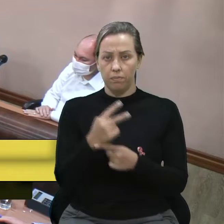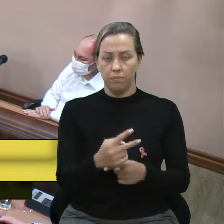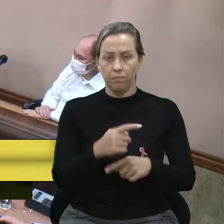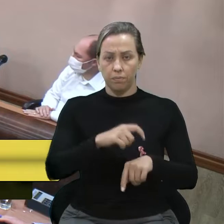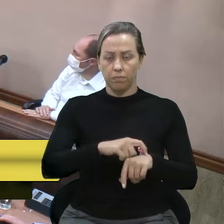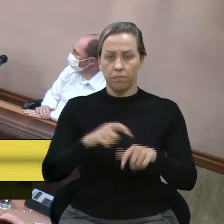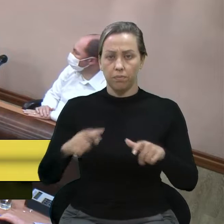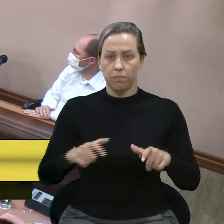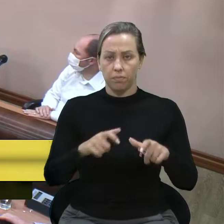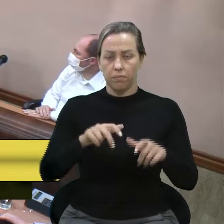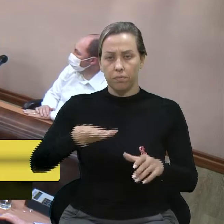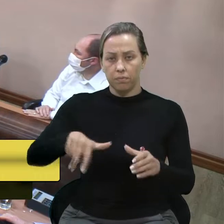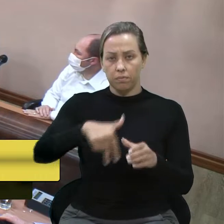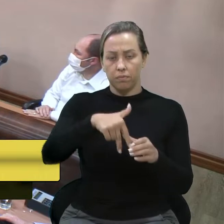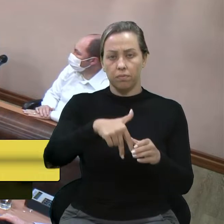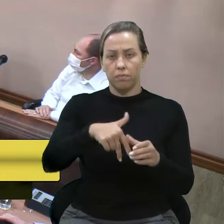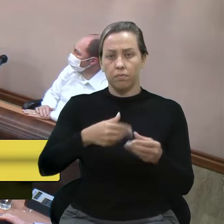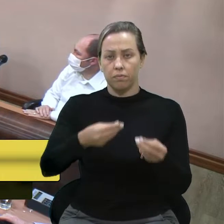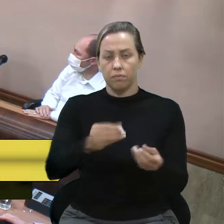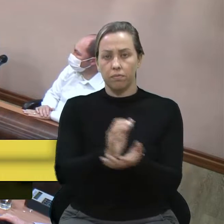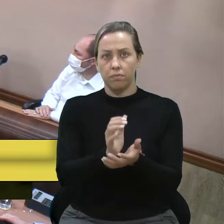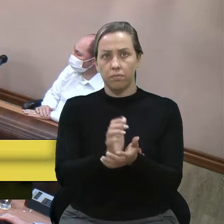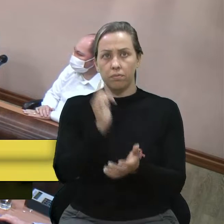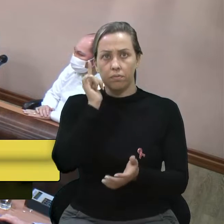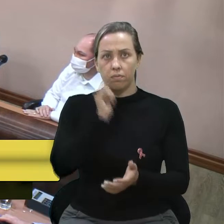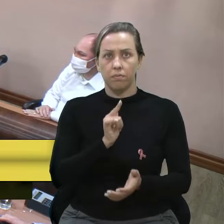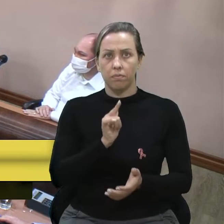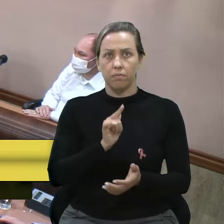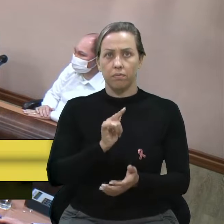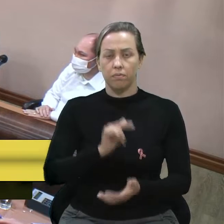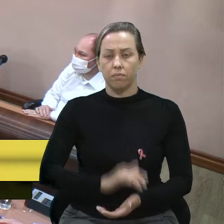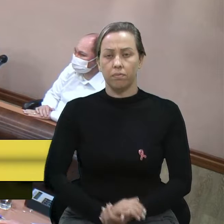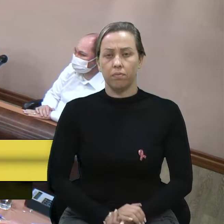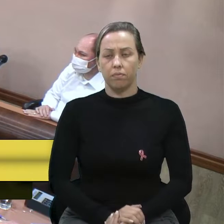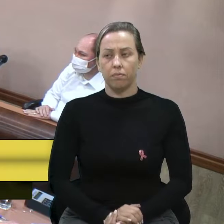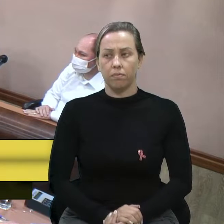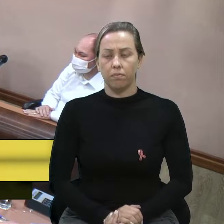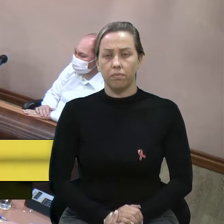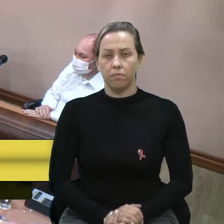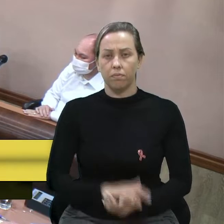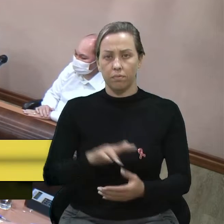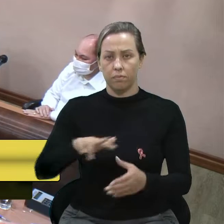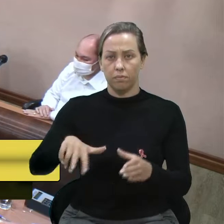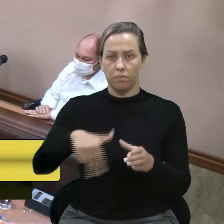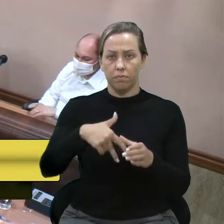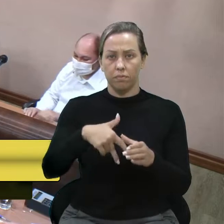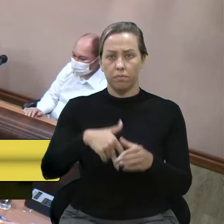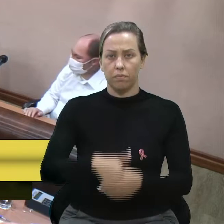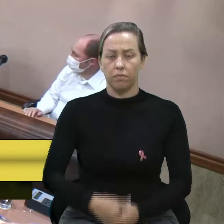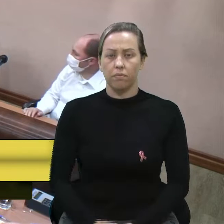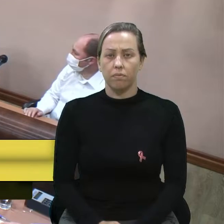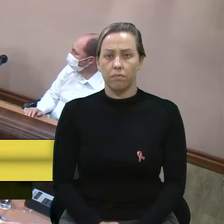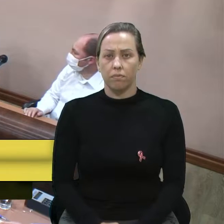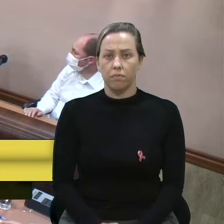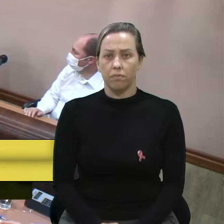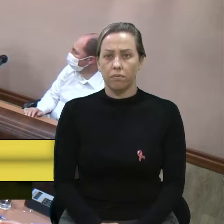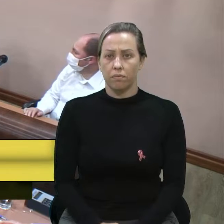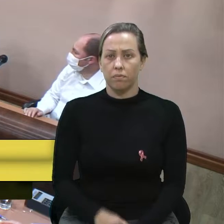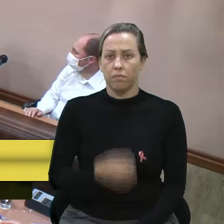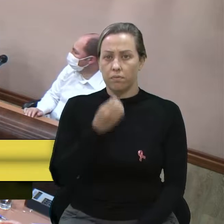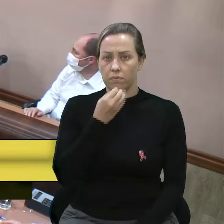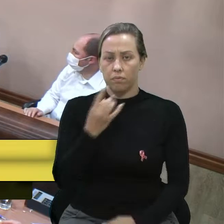espaço, o vereador Scalco para o colega Lucas Carinhato com a palavra da tribuna. Bom, novamente bom